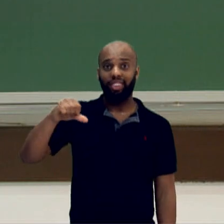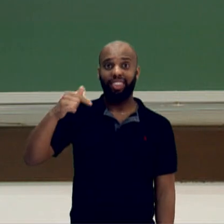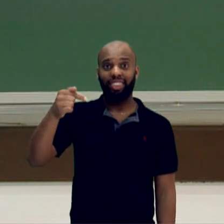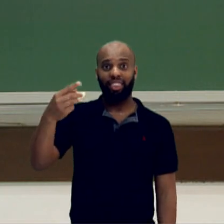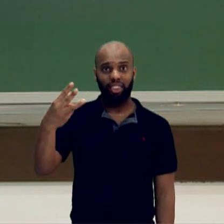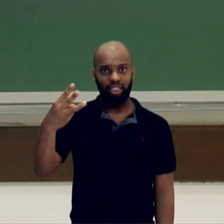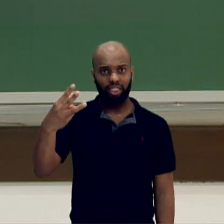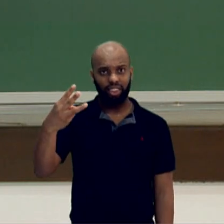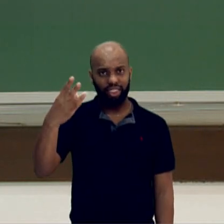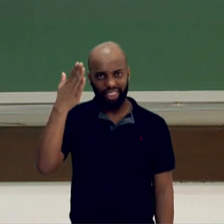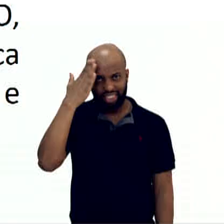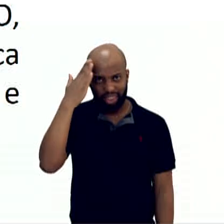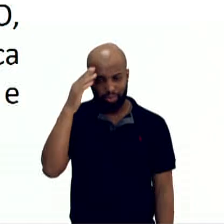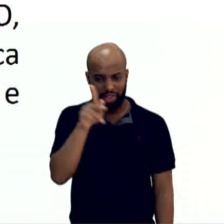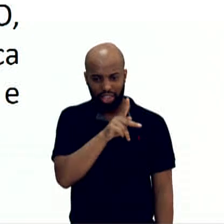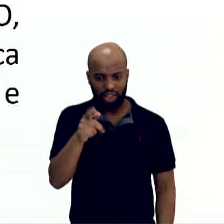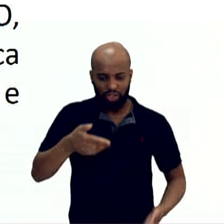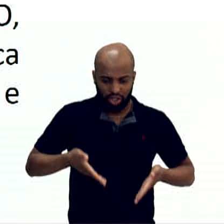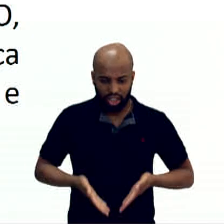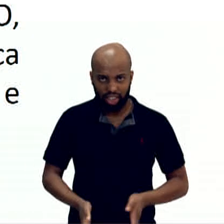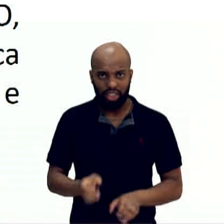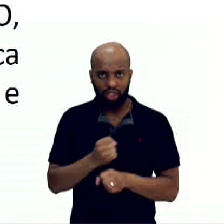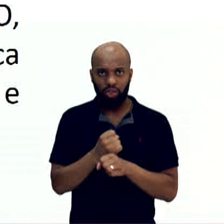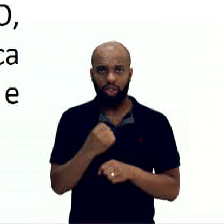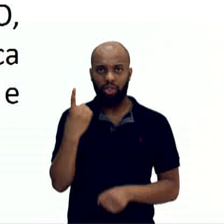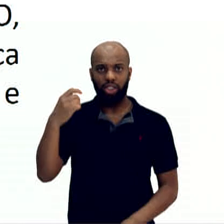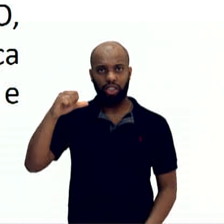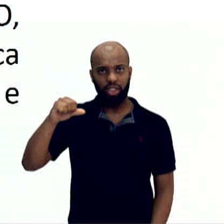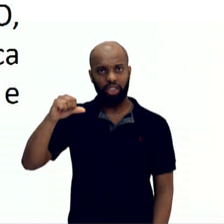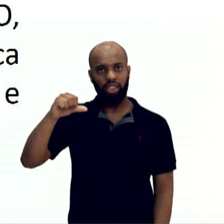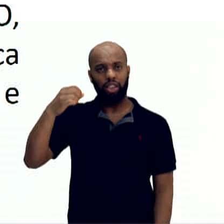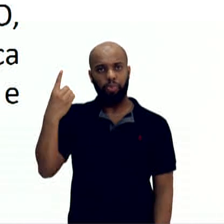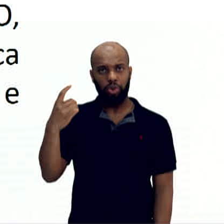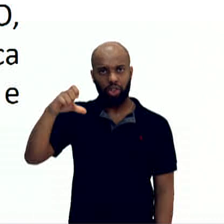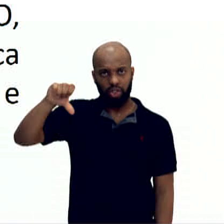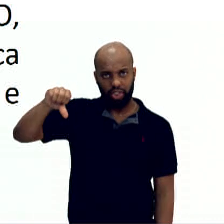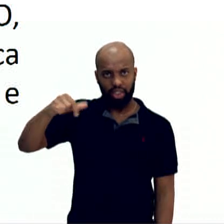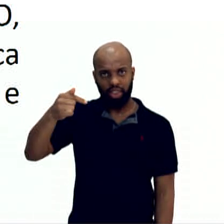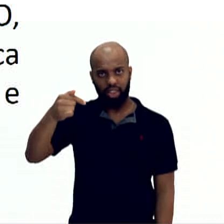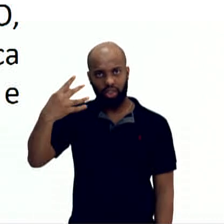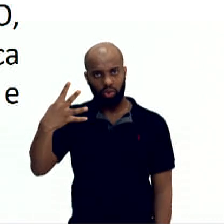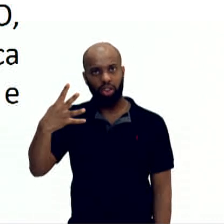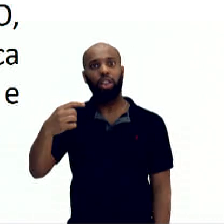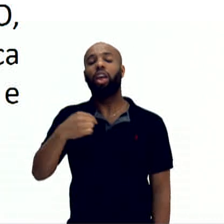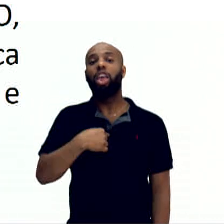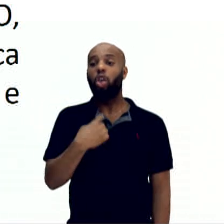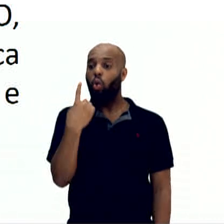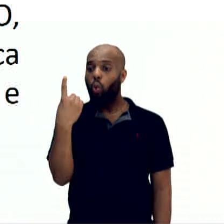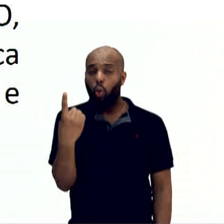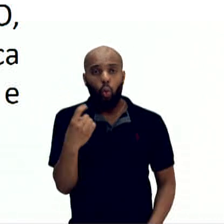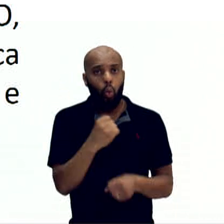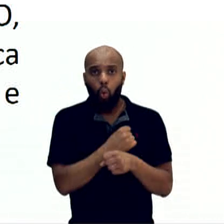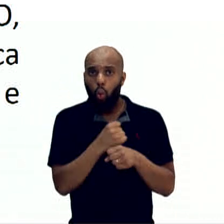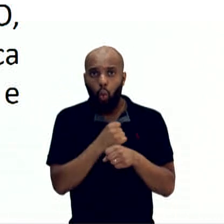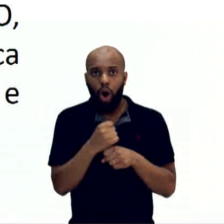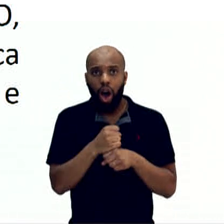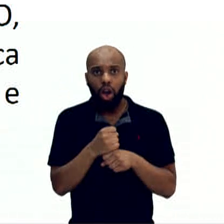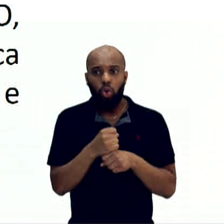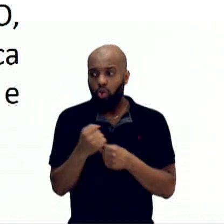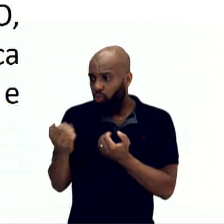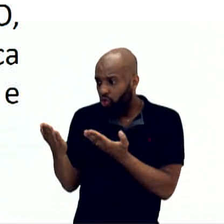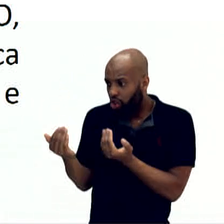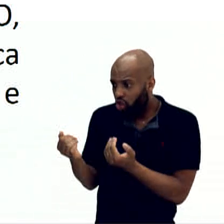outras unidades de medida que eu uso para coisas grandes. Muito bem, isso mesmo. Porque não é mais fácil eu pegar uma corda, por exemplo,